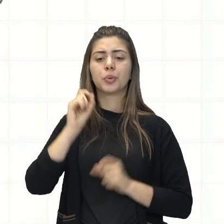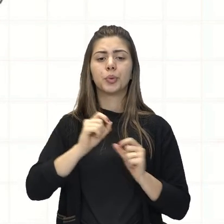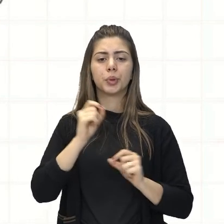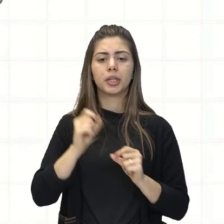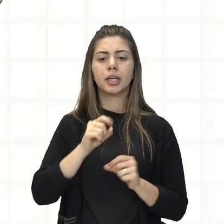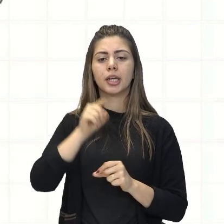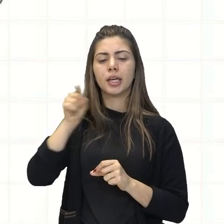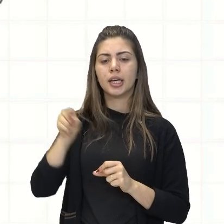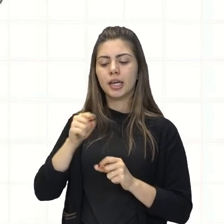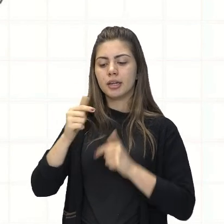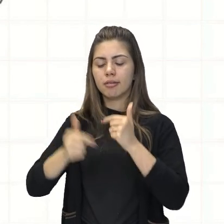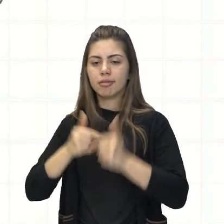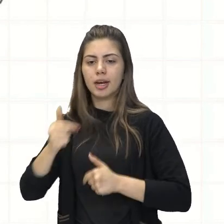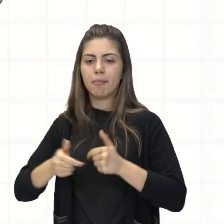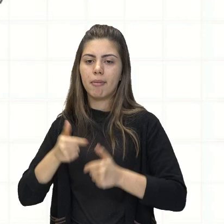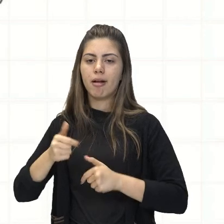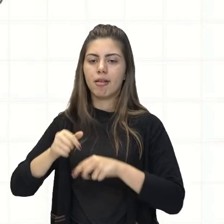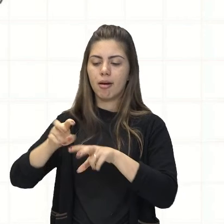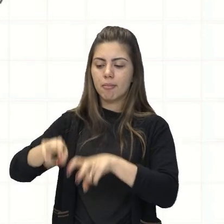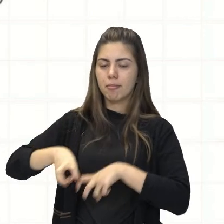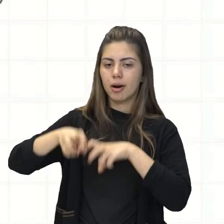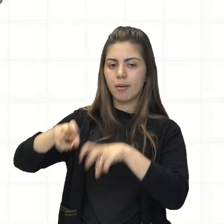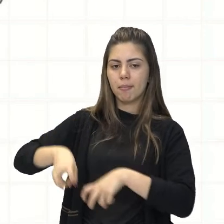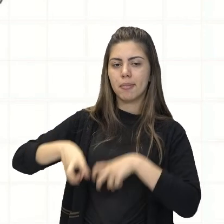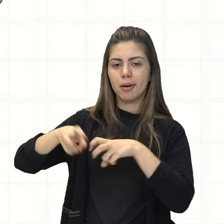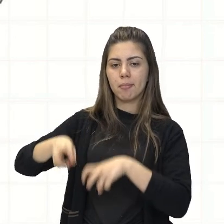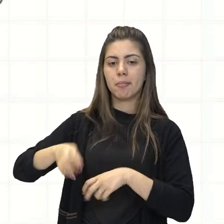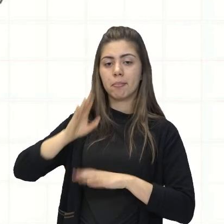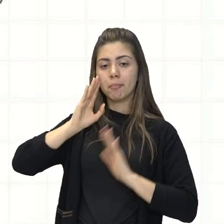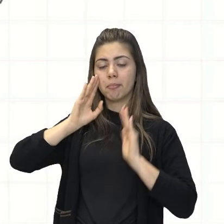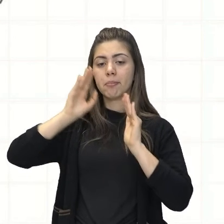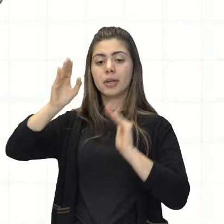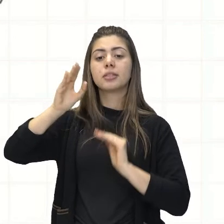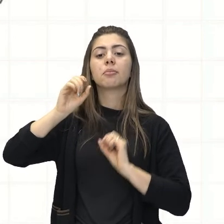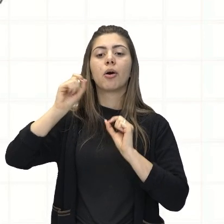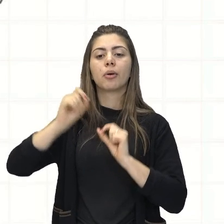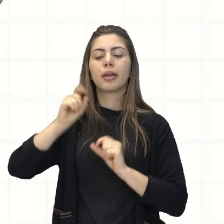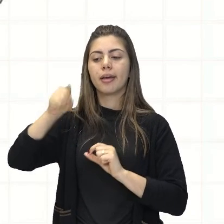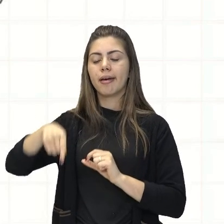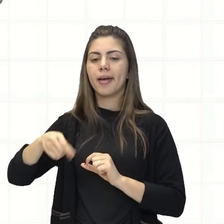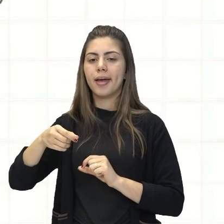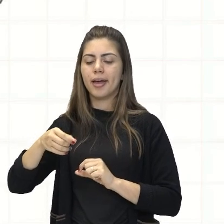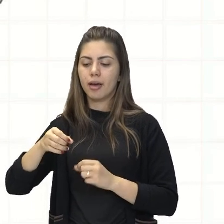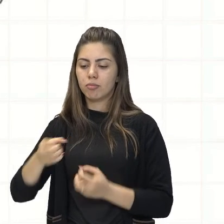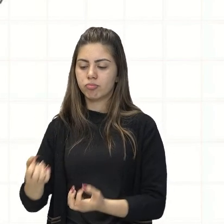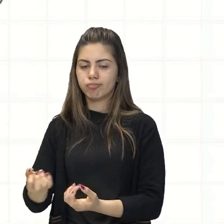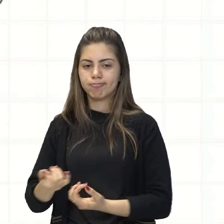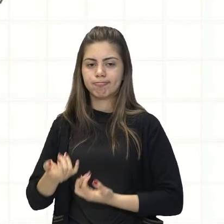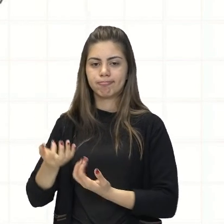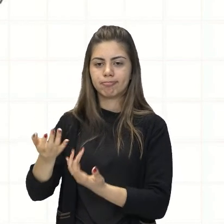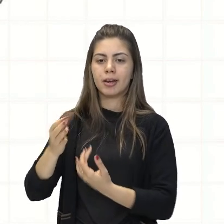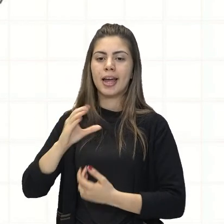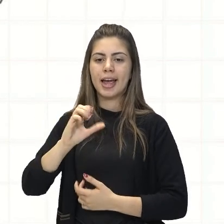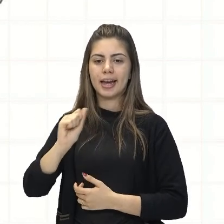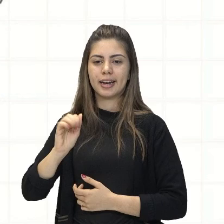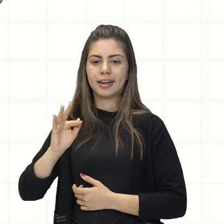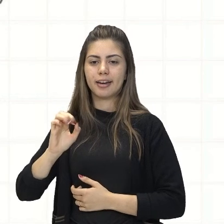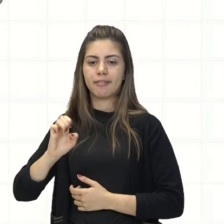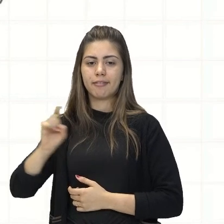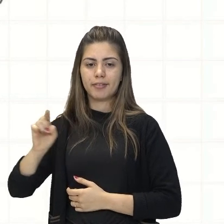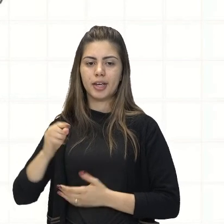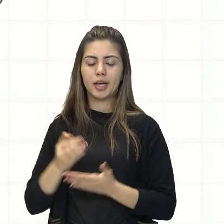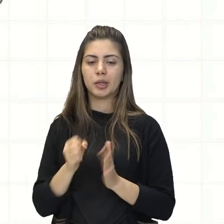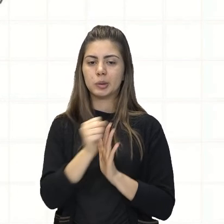para trabalhar na agricultura, especialmente nas plantações de café, ali no início do século XX.